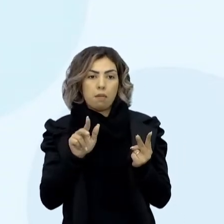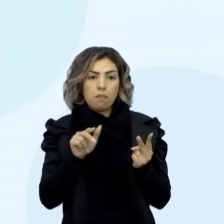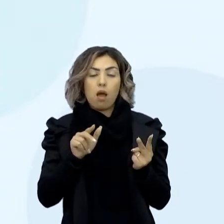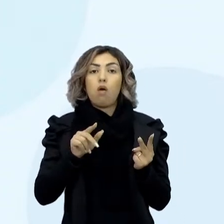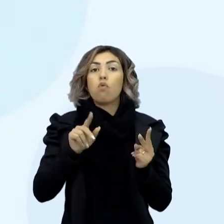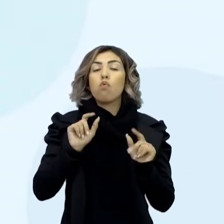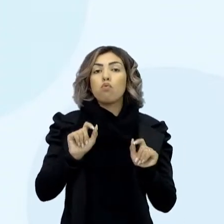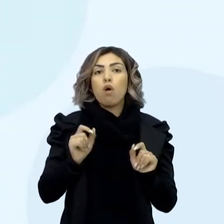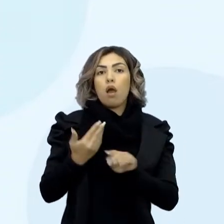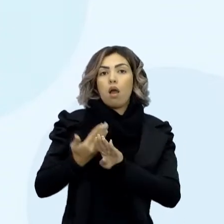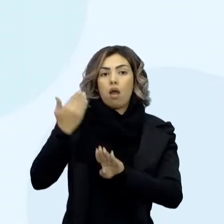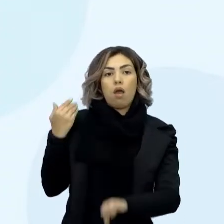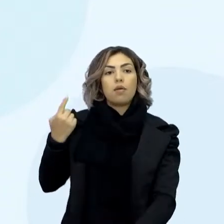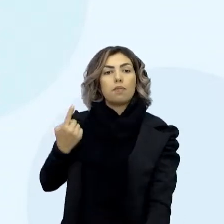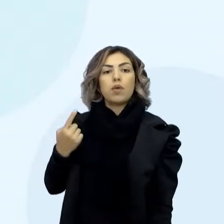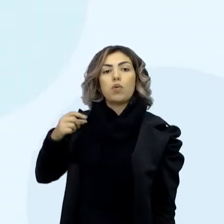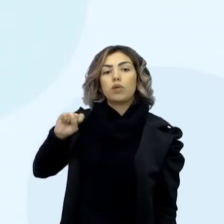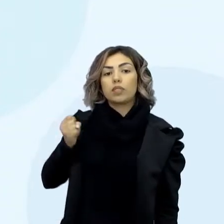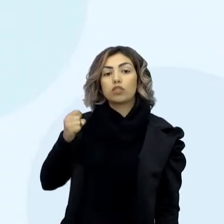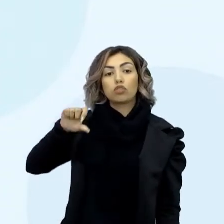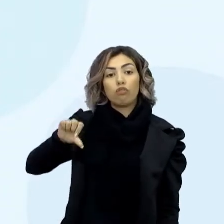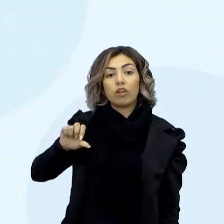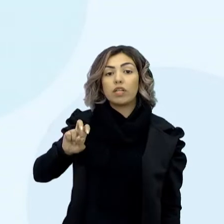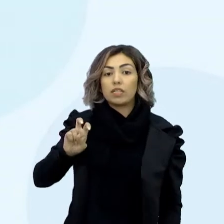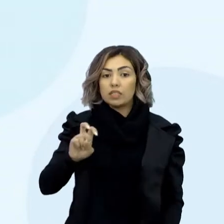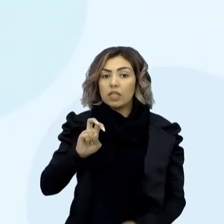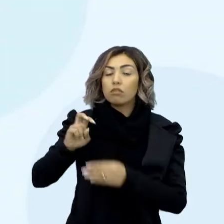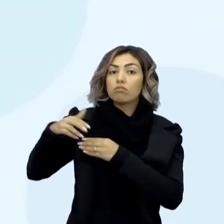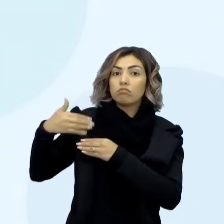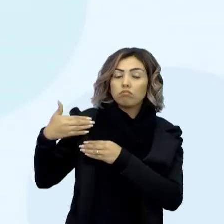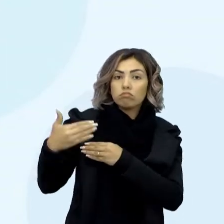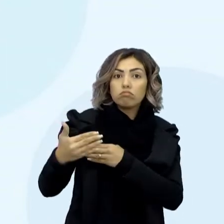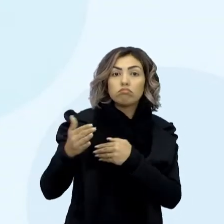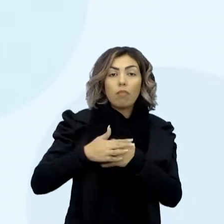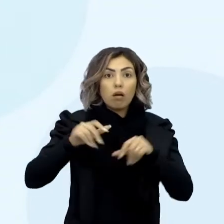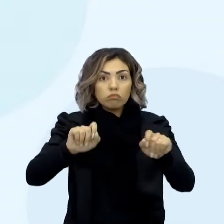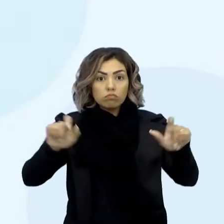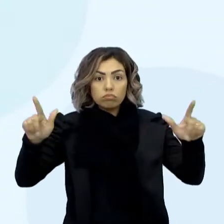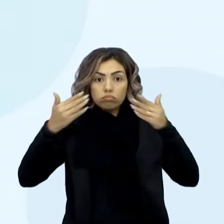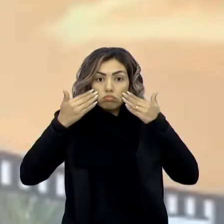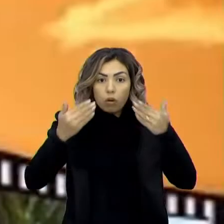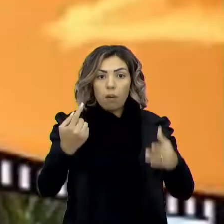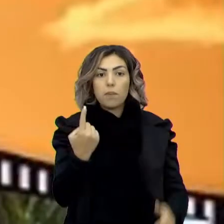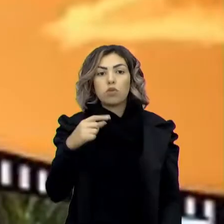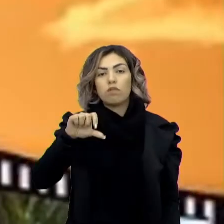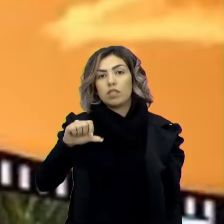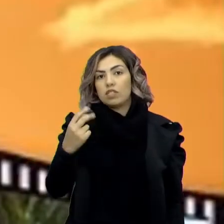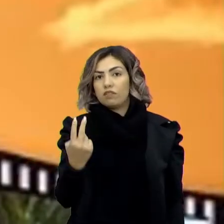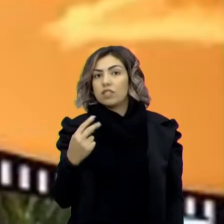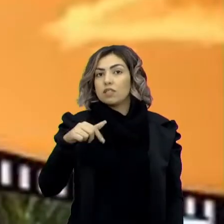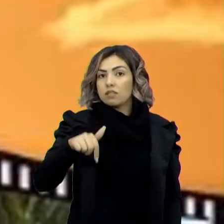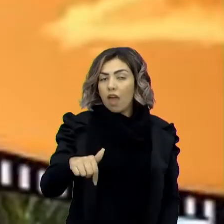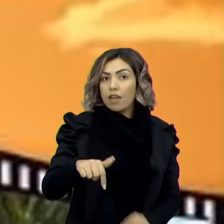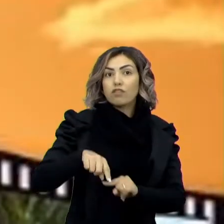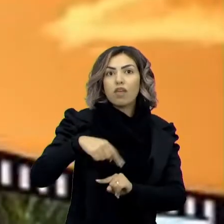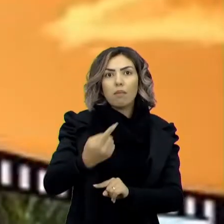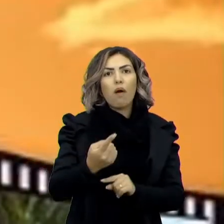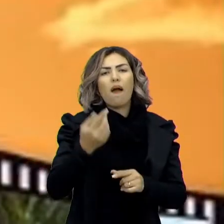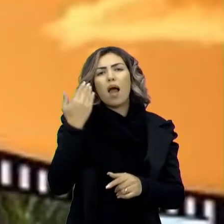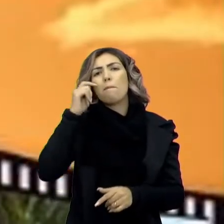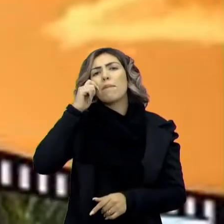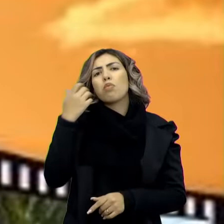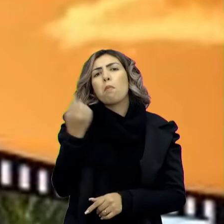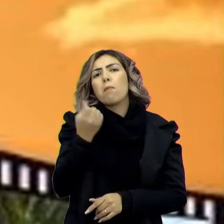Após múltiplas tentativas, beneficiou-se com a cor. Então, a gente percebe que o cinema nada mais é que o quê?